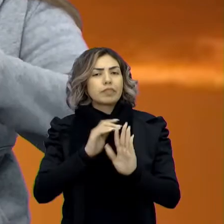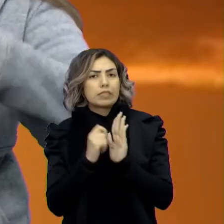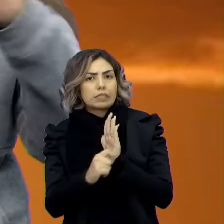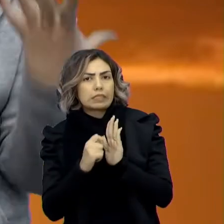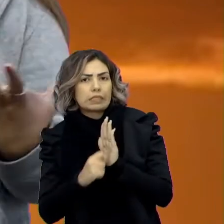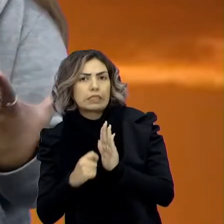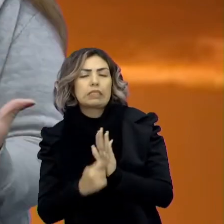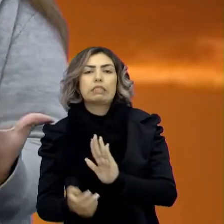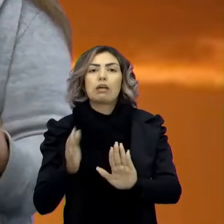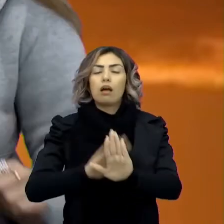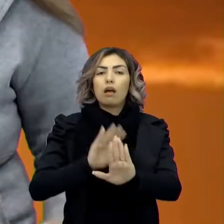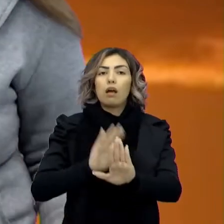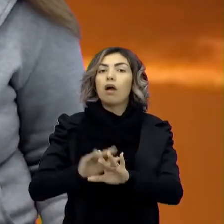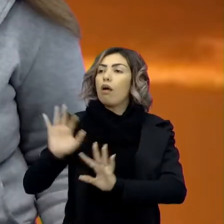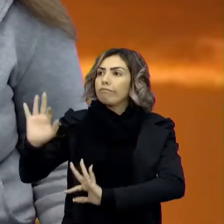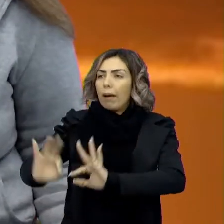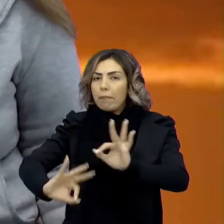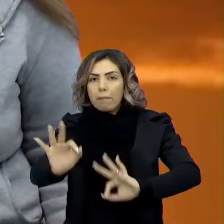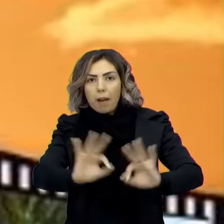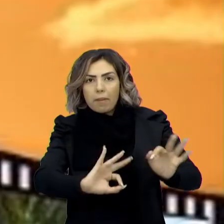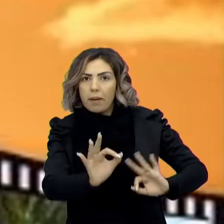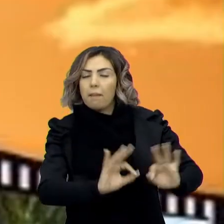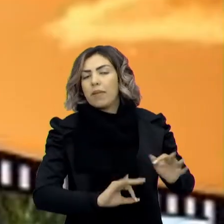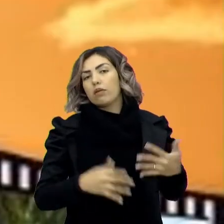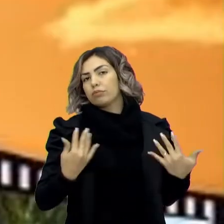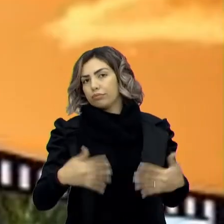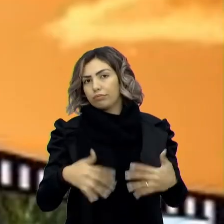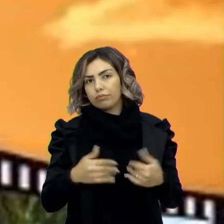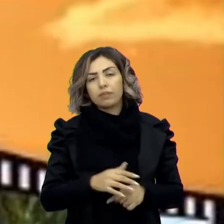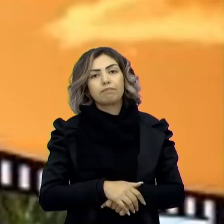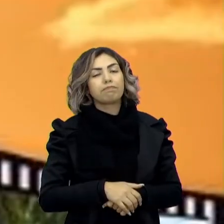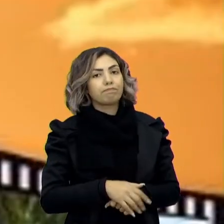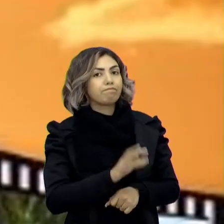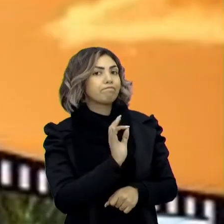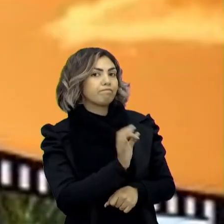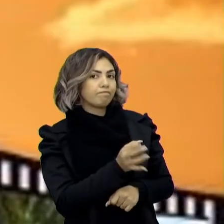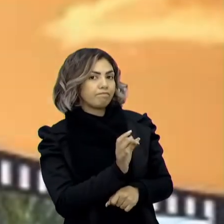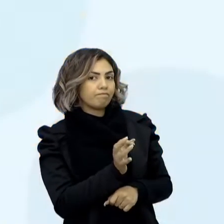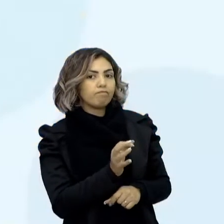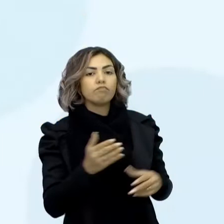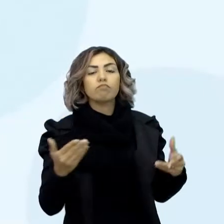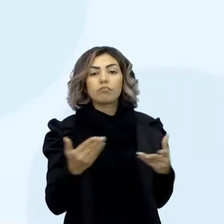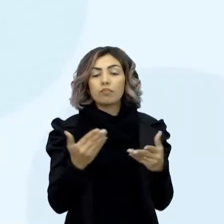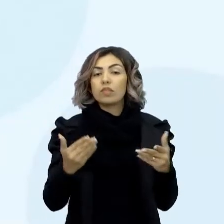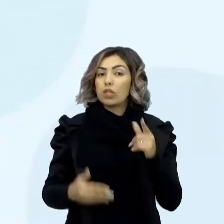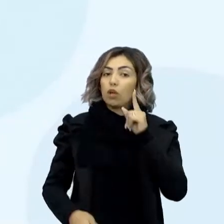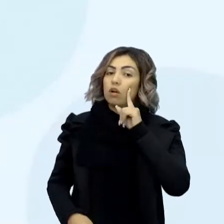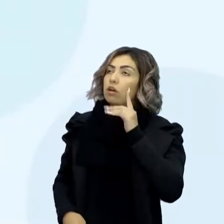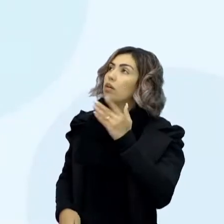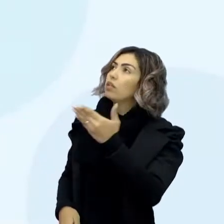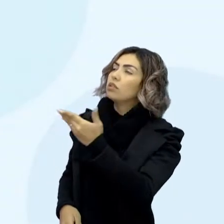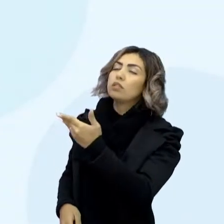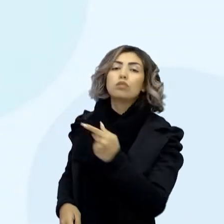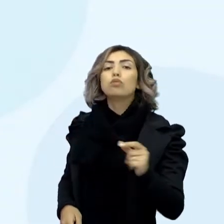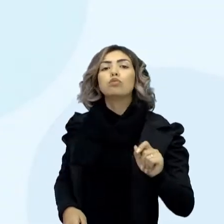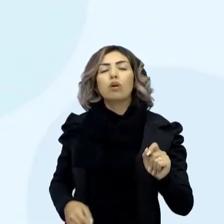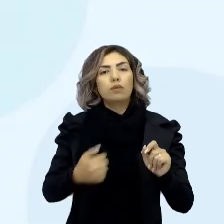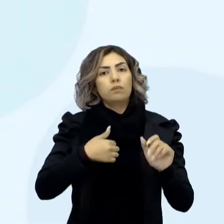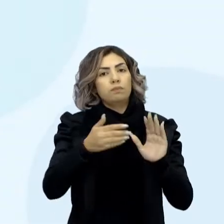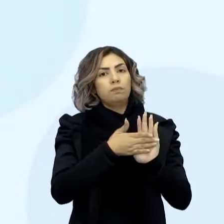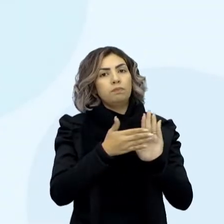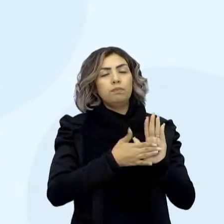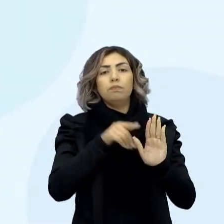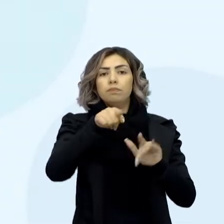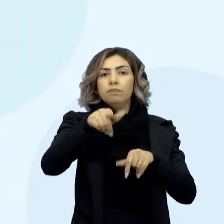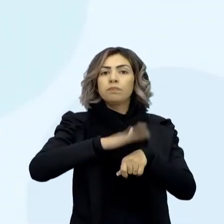com organização, né? Exatamente. Olha só, aí na tela para você, a gente propõe agora uma reflexão sobre tudo isso que